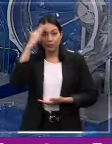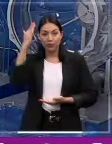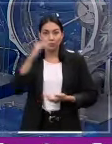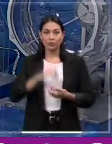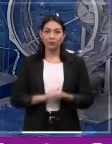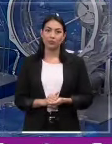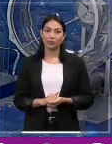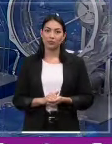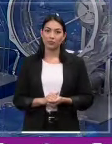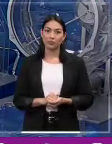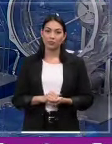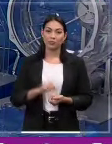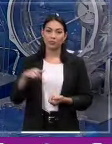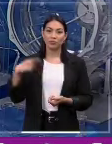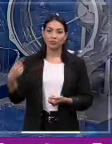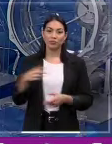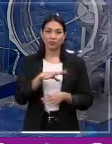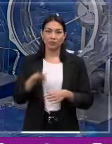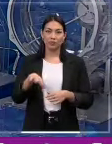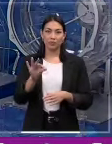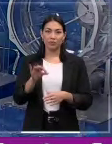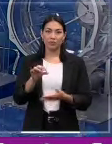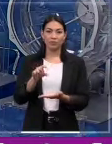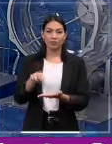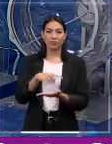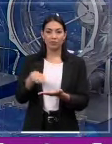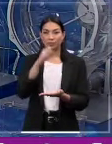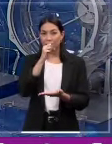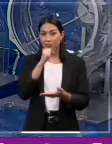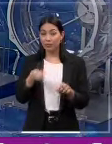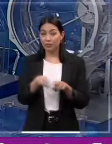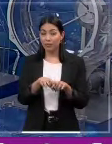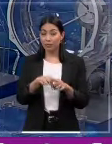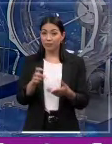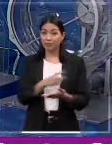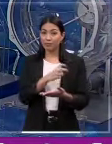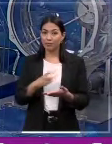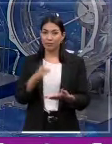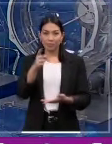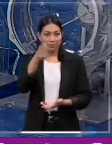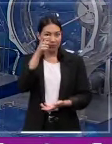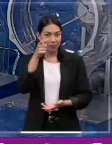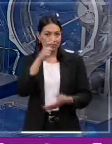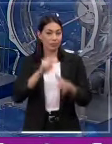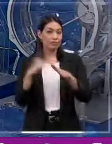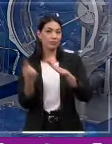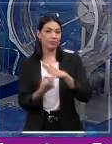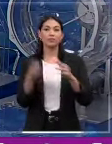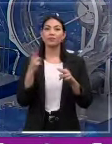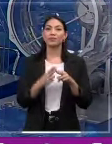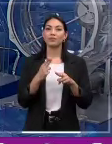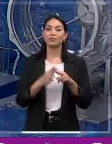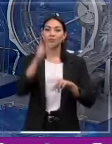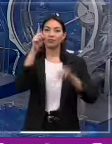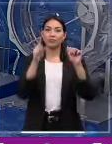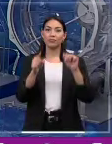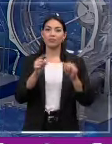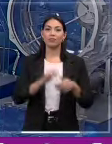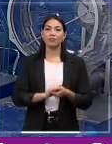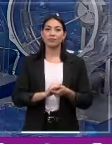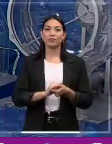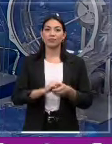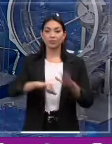obrigada. Lembrando, na sequência tem sorteio da Lotomania e também da Quina, que você acompanha pelas redes sociais da Caixa e da